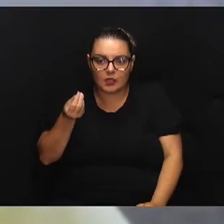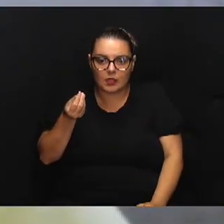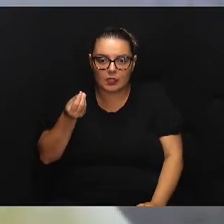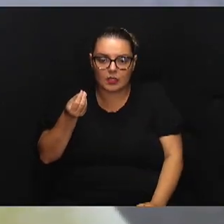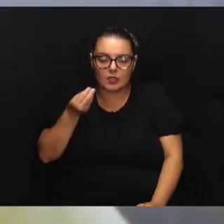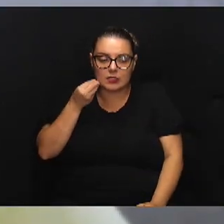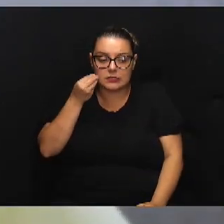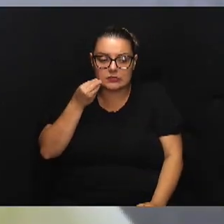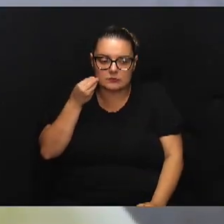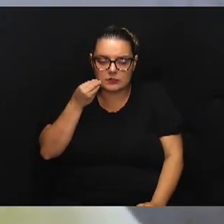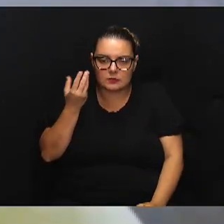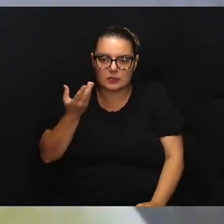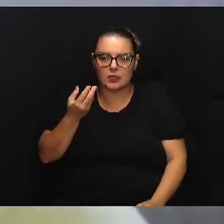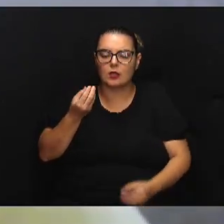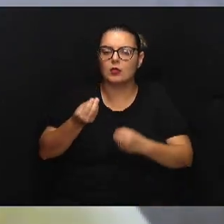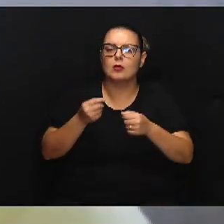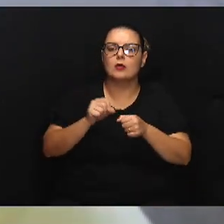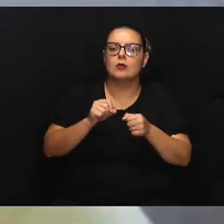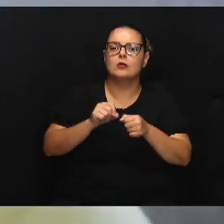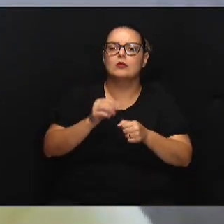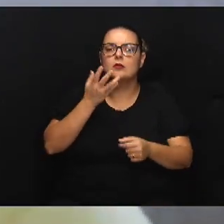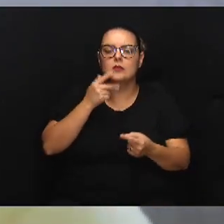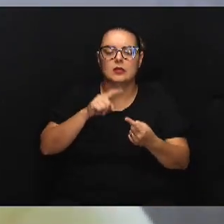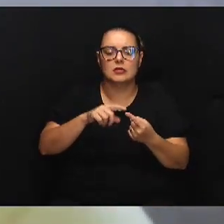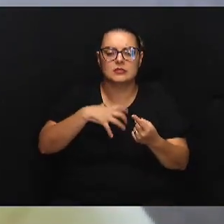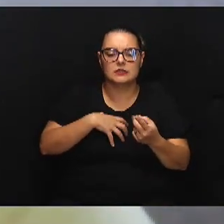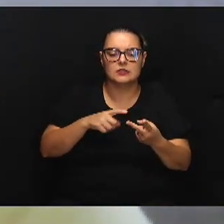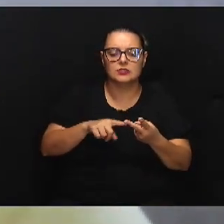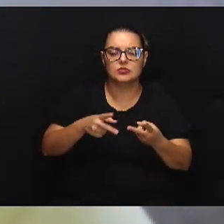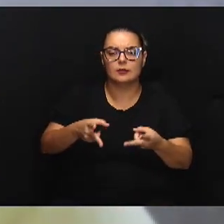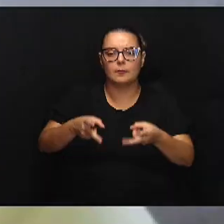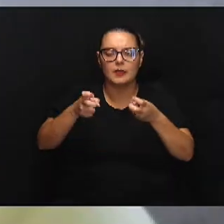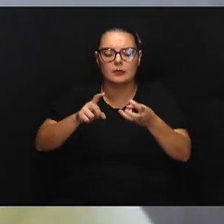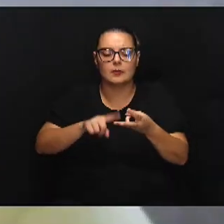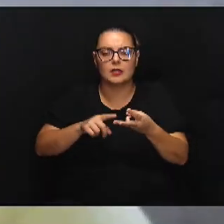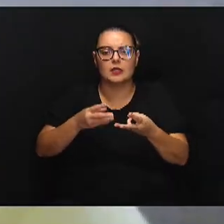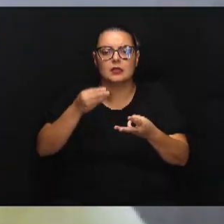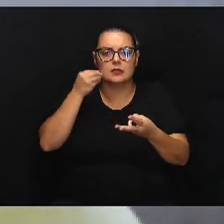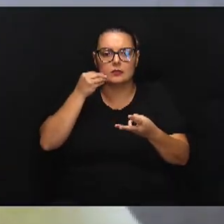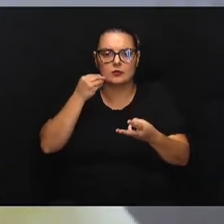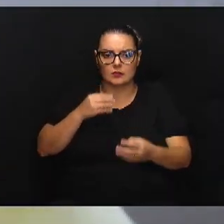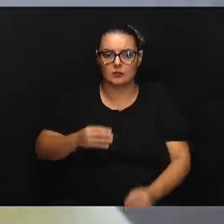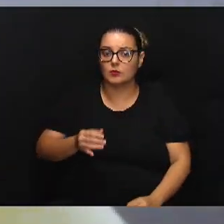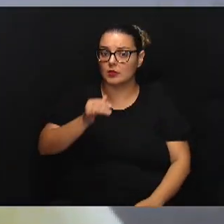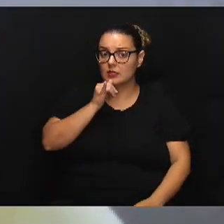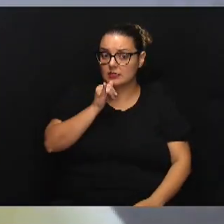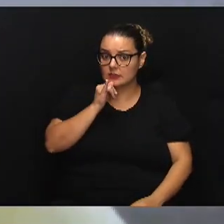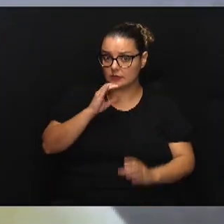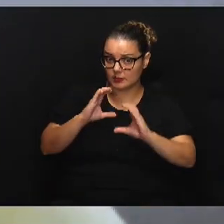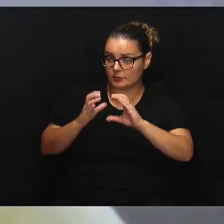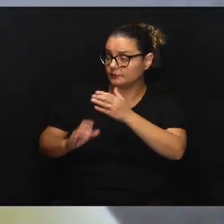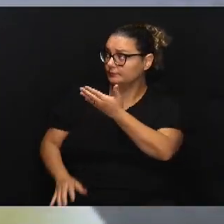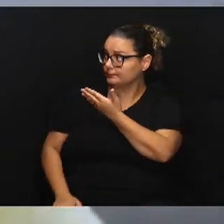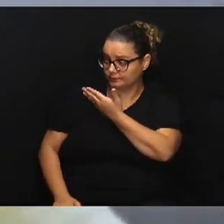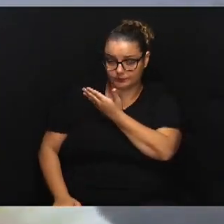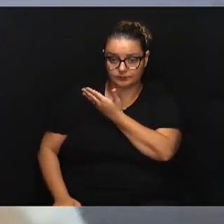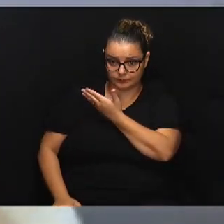Como fazer isso com a criança? Sentir, perceber e experimentar. Vou trazer essa bolinha aqui, que está na minha